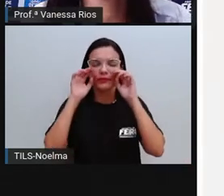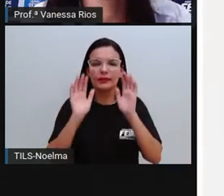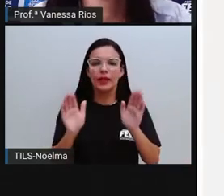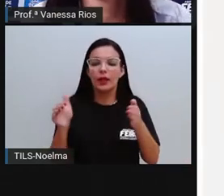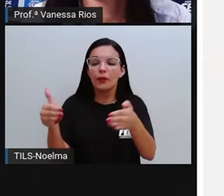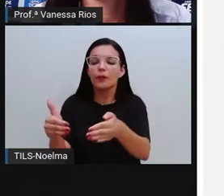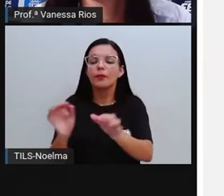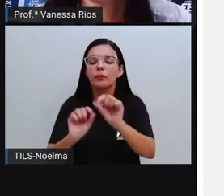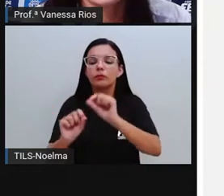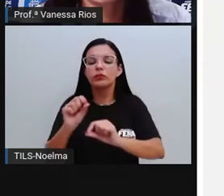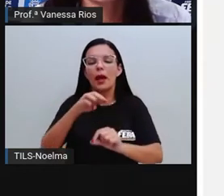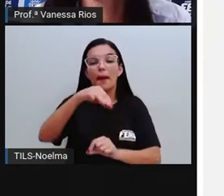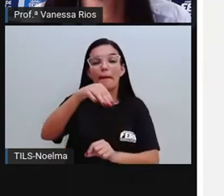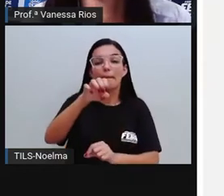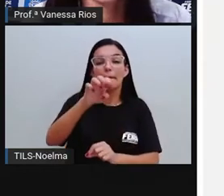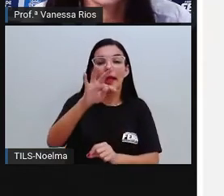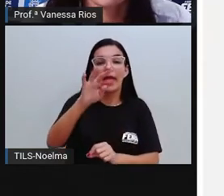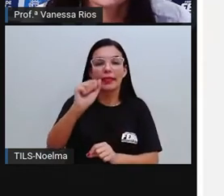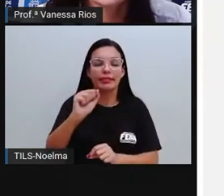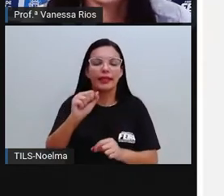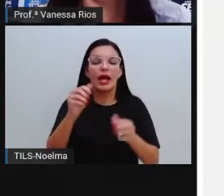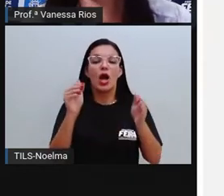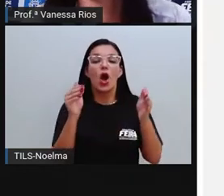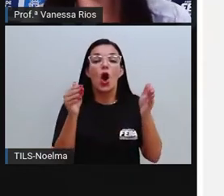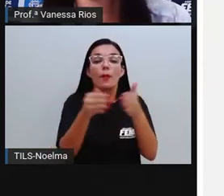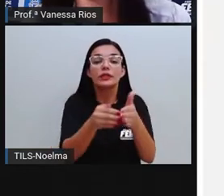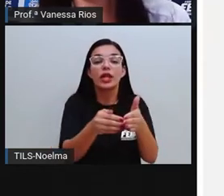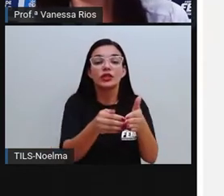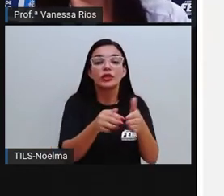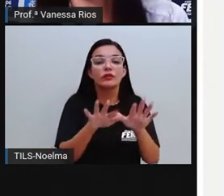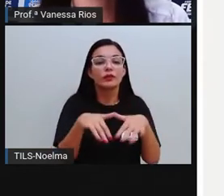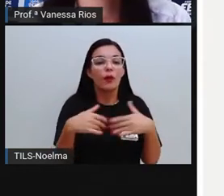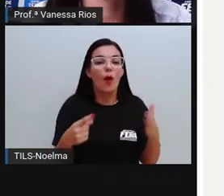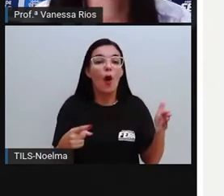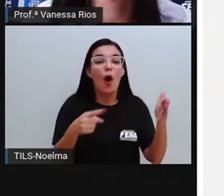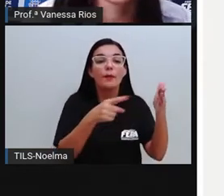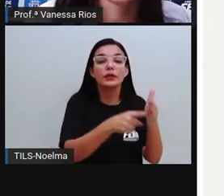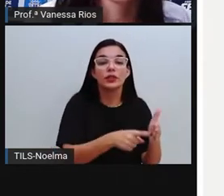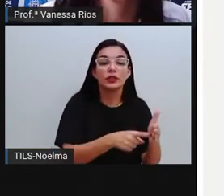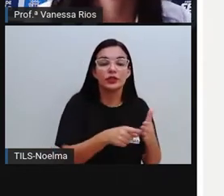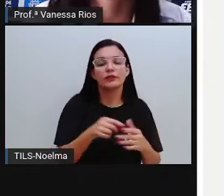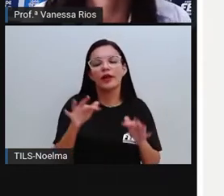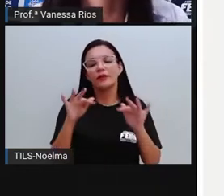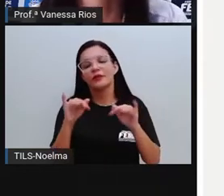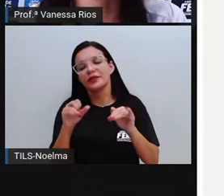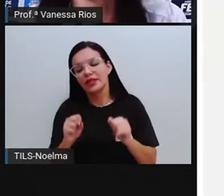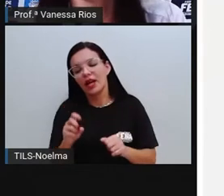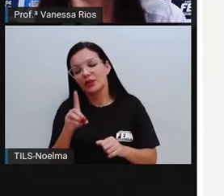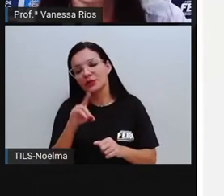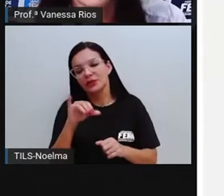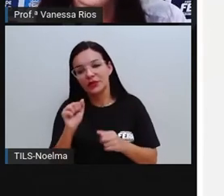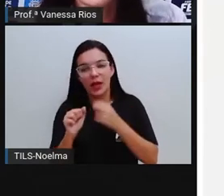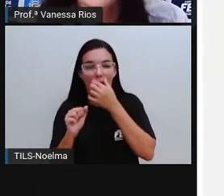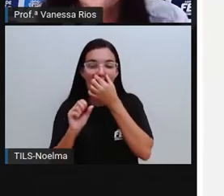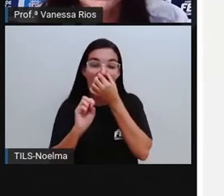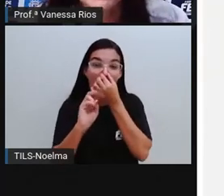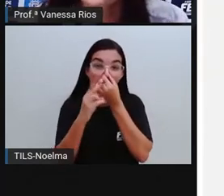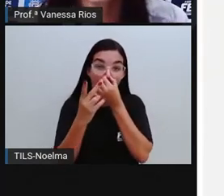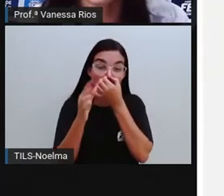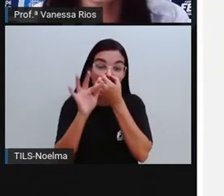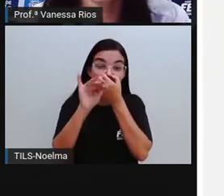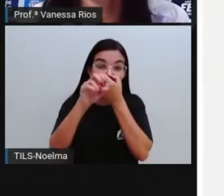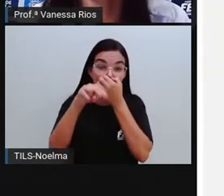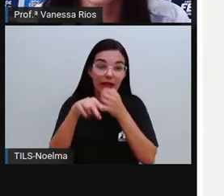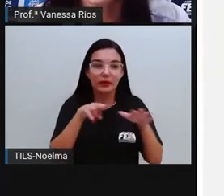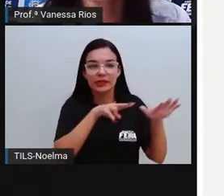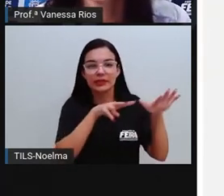que essas metas, essas tarefas, elas sejam cumpridas ao final de cada dia ou também de cada semana.